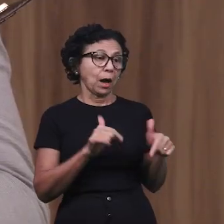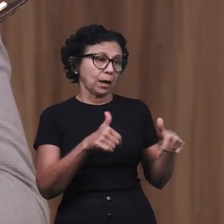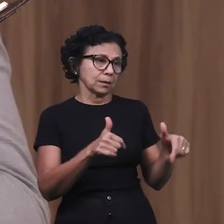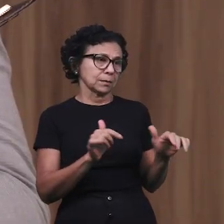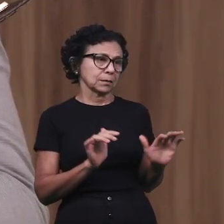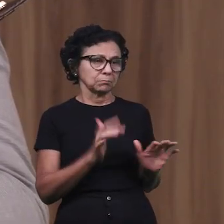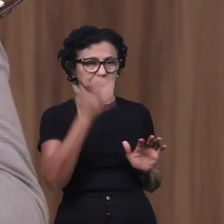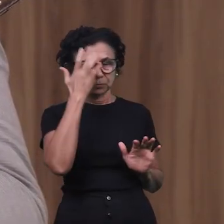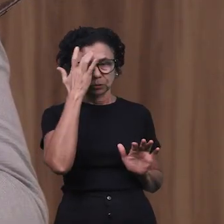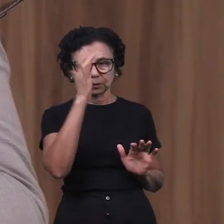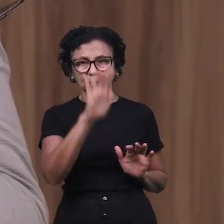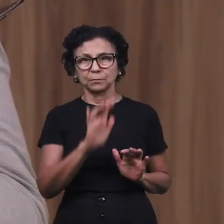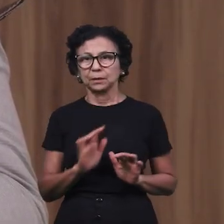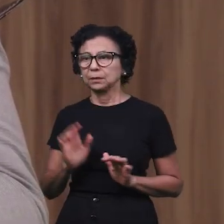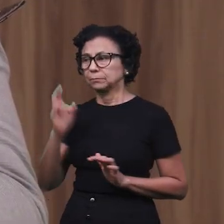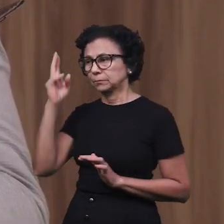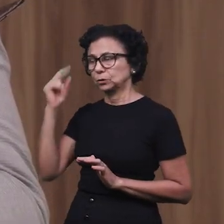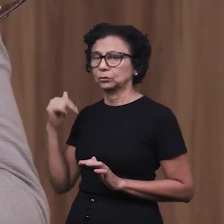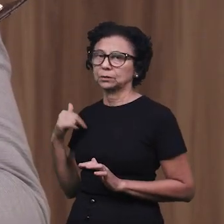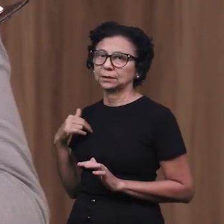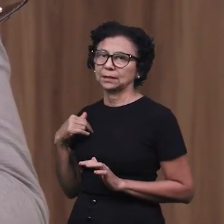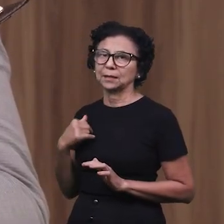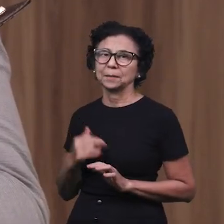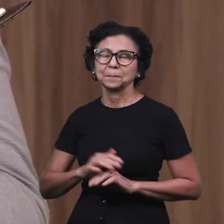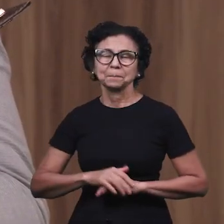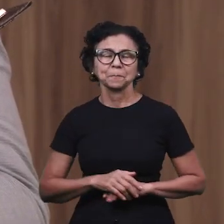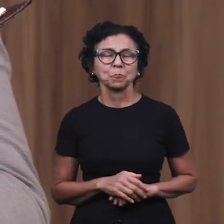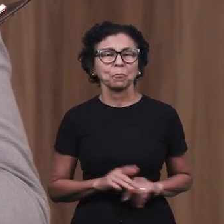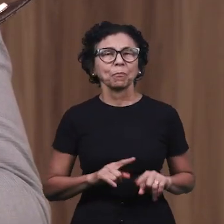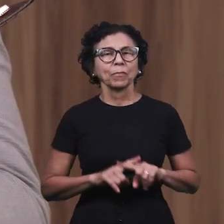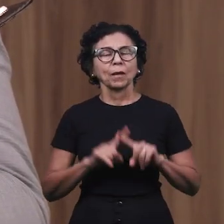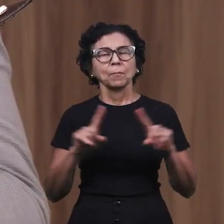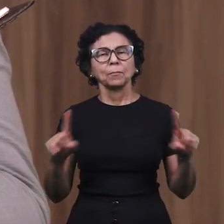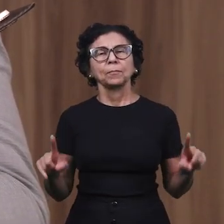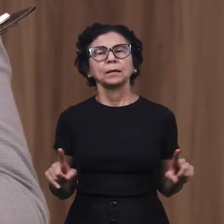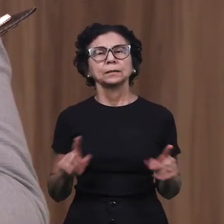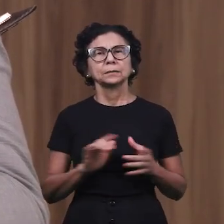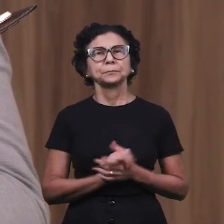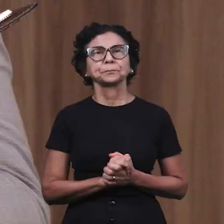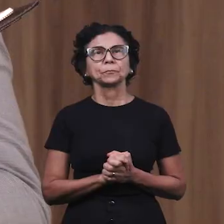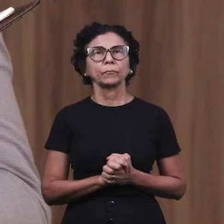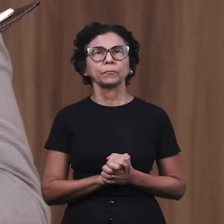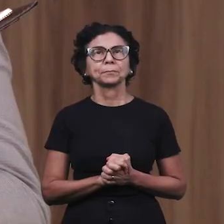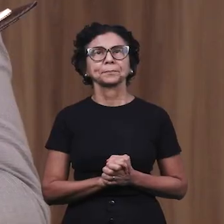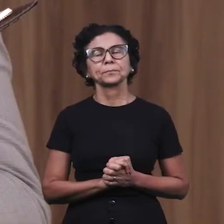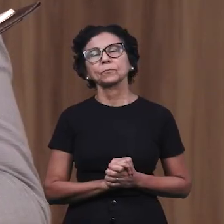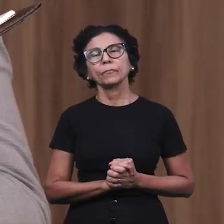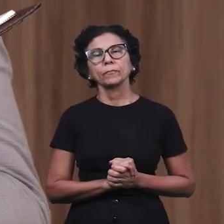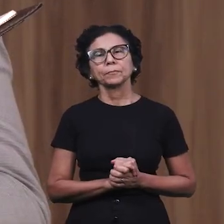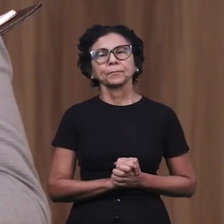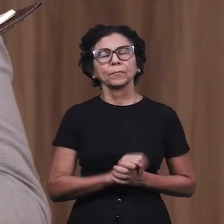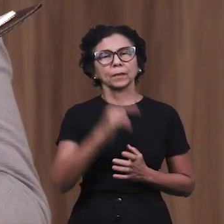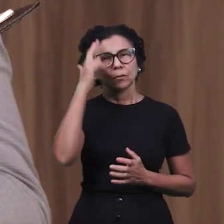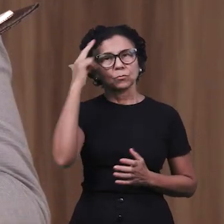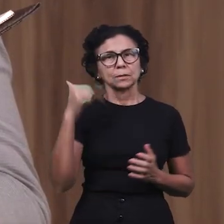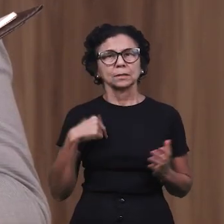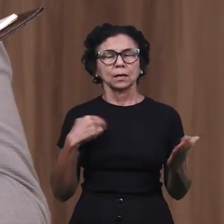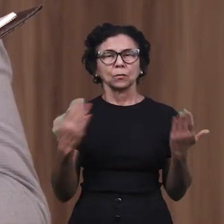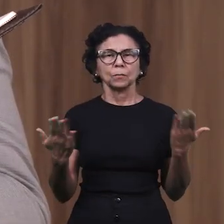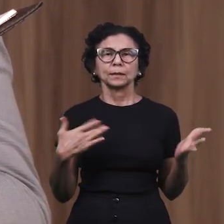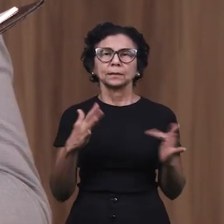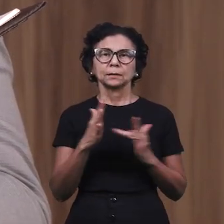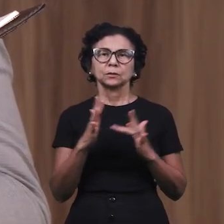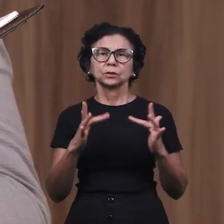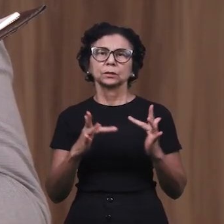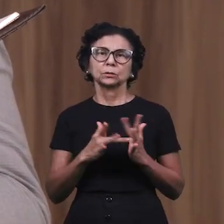eles não sabiam qual seria a reação de José, mas nós vimos ali a presença maravilhosa na